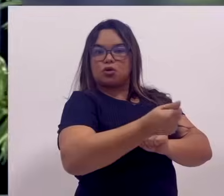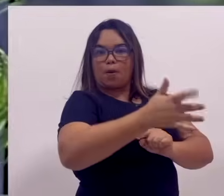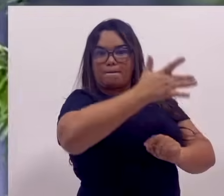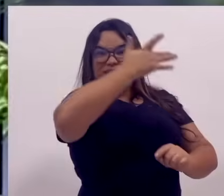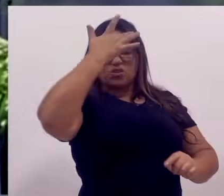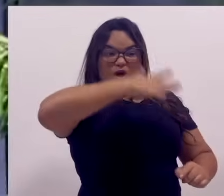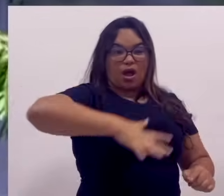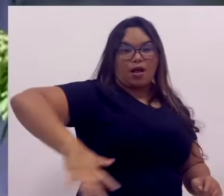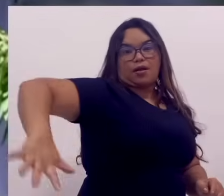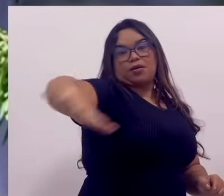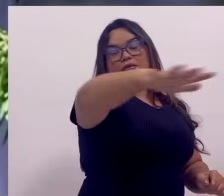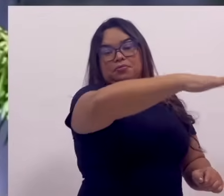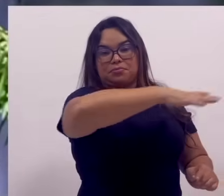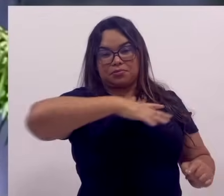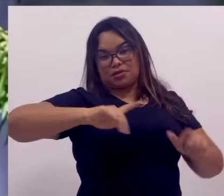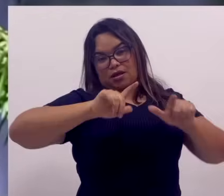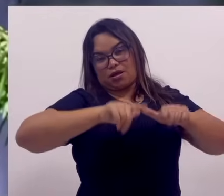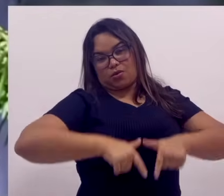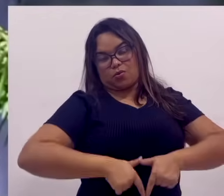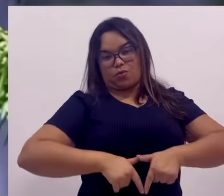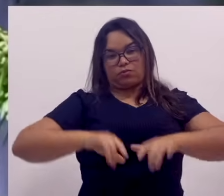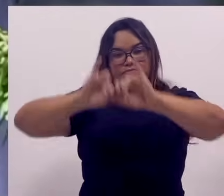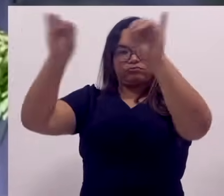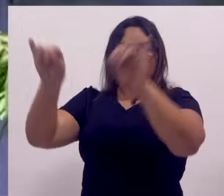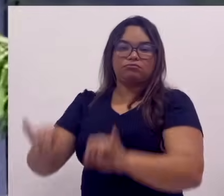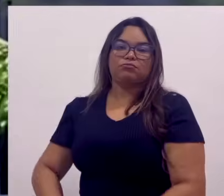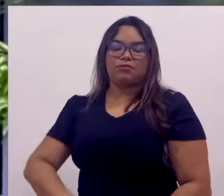o povo à adoração de Baal.